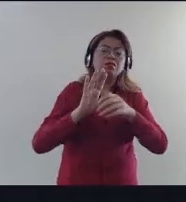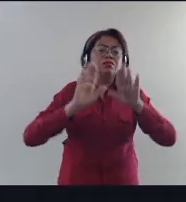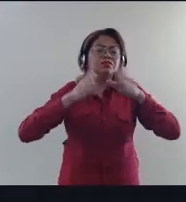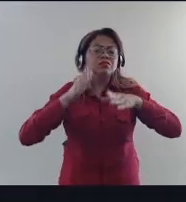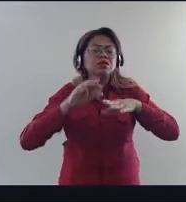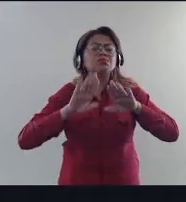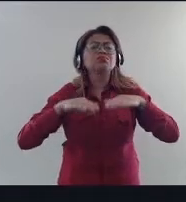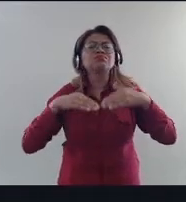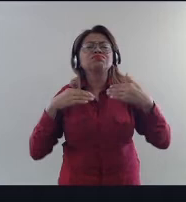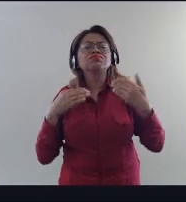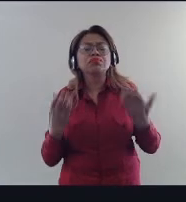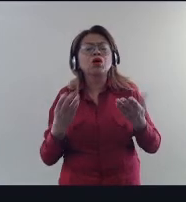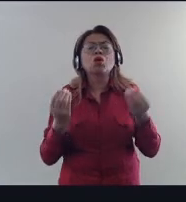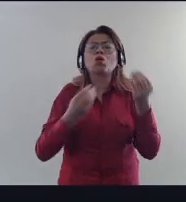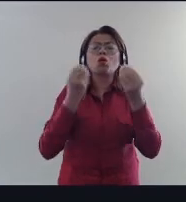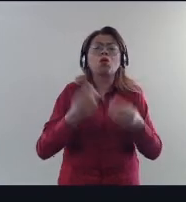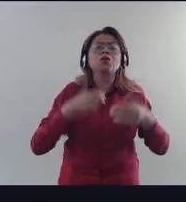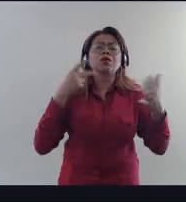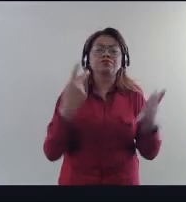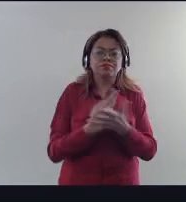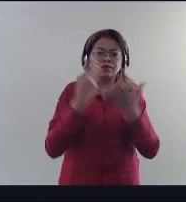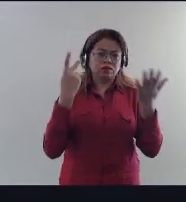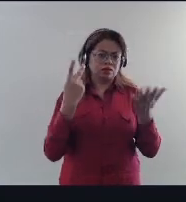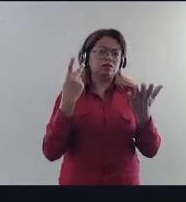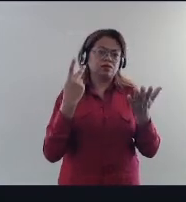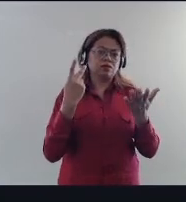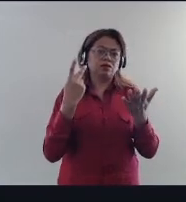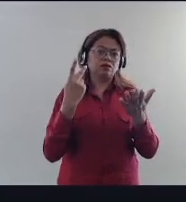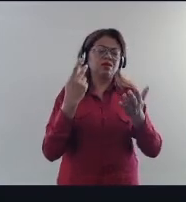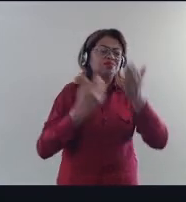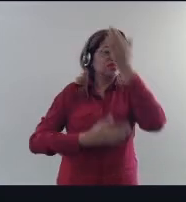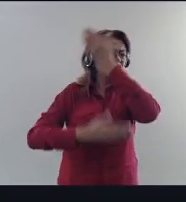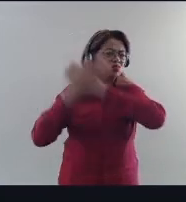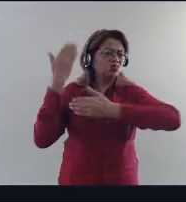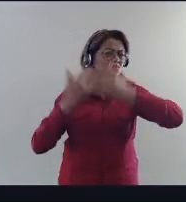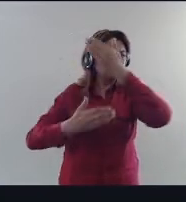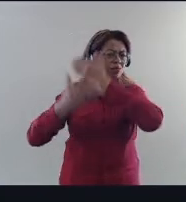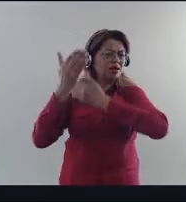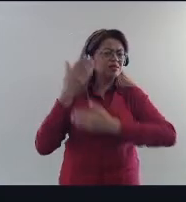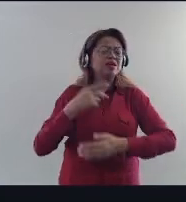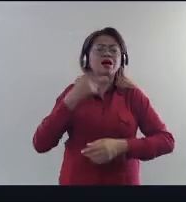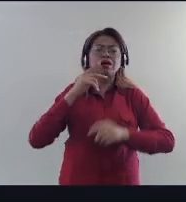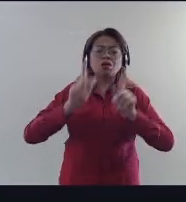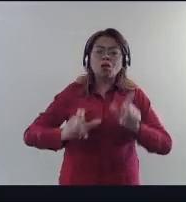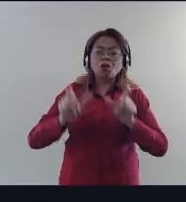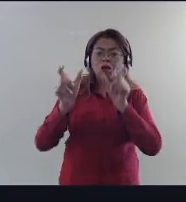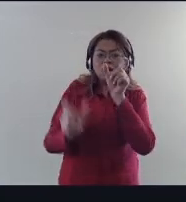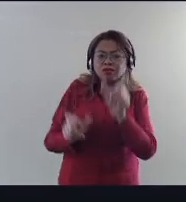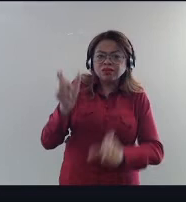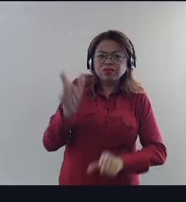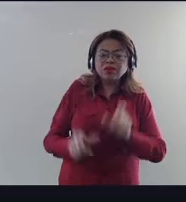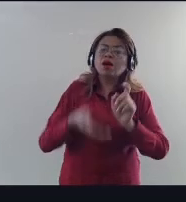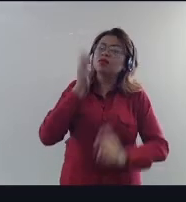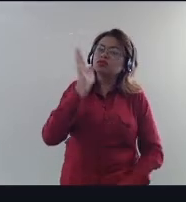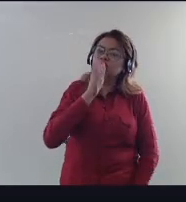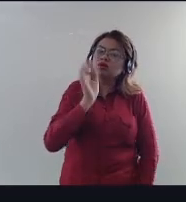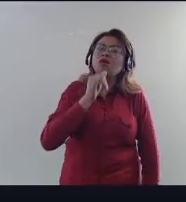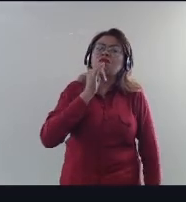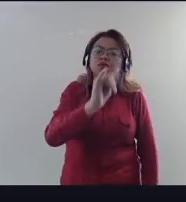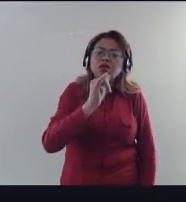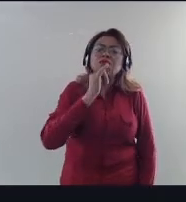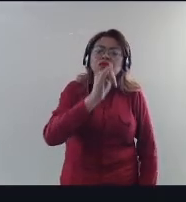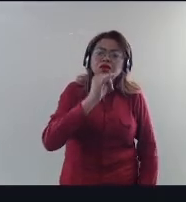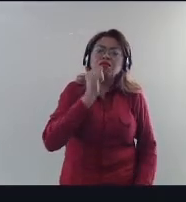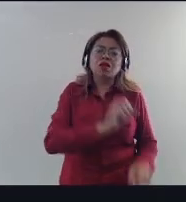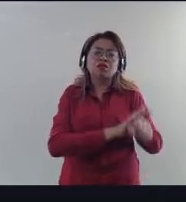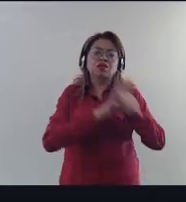uma série de pessoas, inclusive ninguém deu notícia para isso. O IPEA, o Instituto